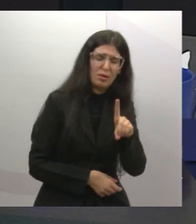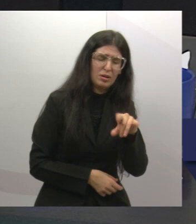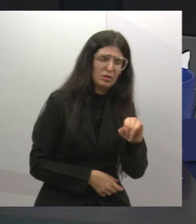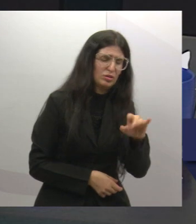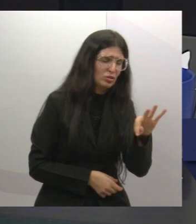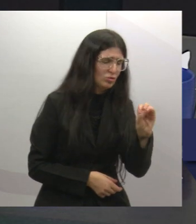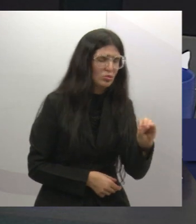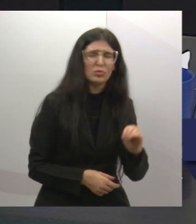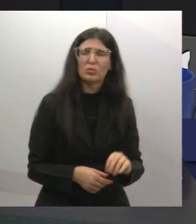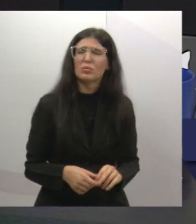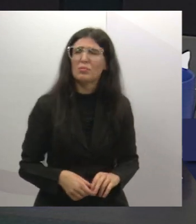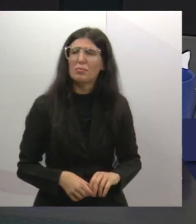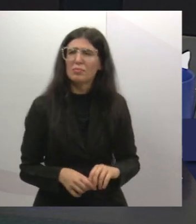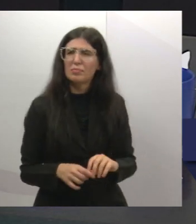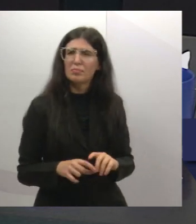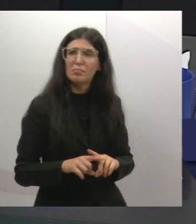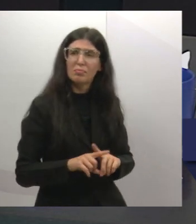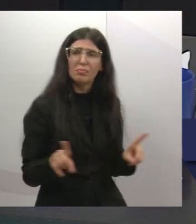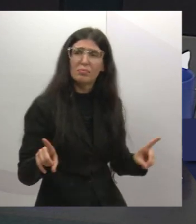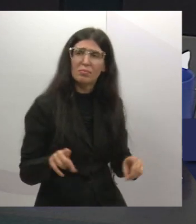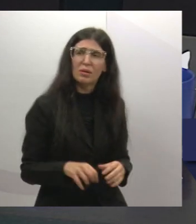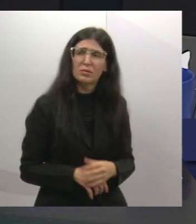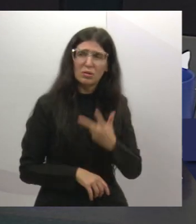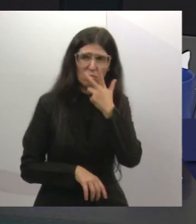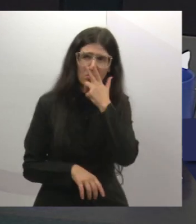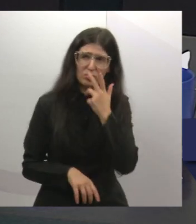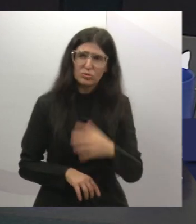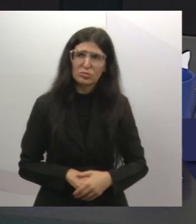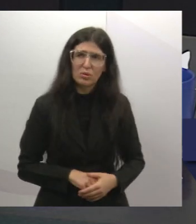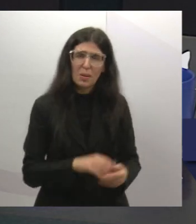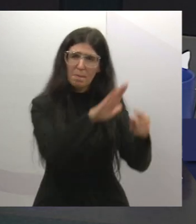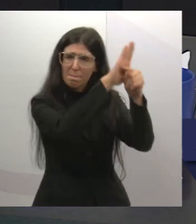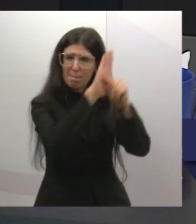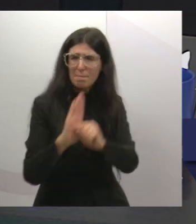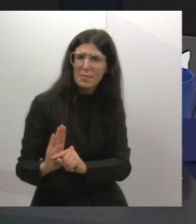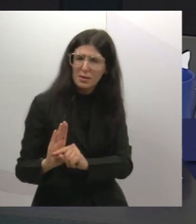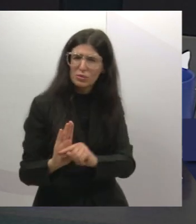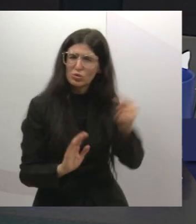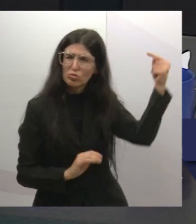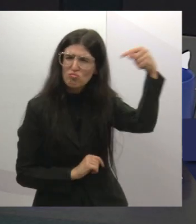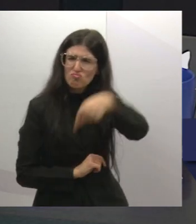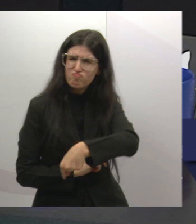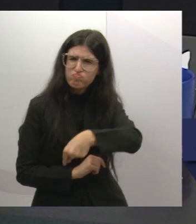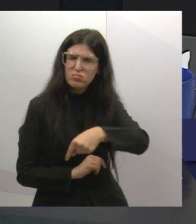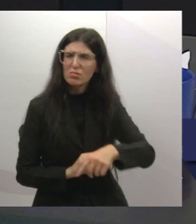imóveis não muda, mas houve uma queda, vai ser uma queda muito